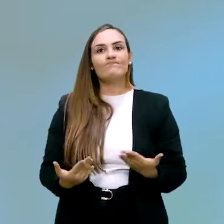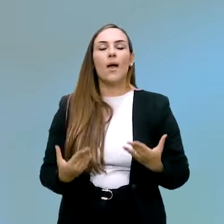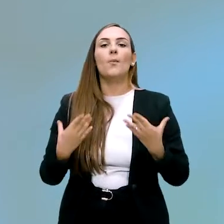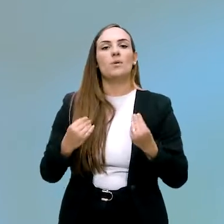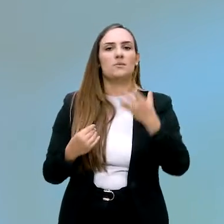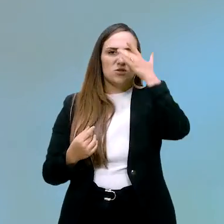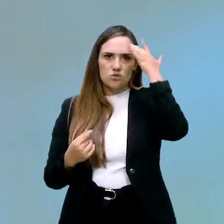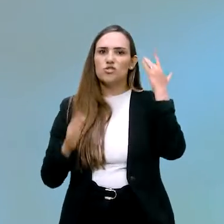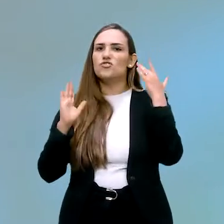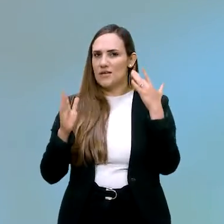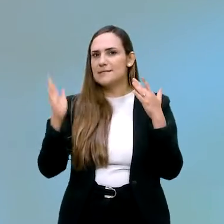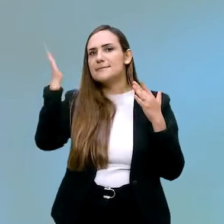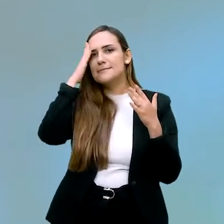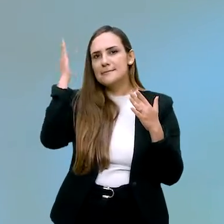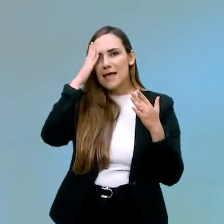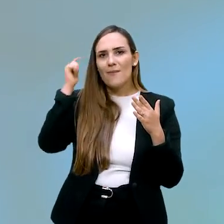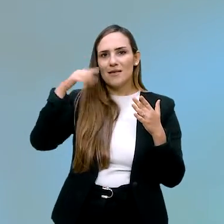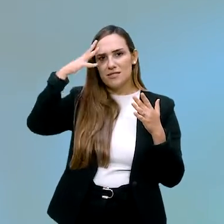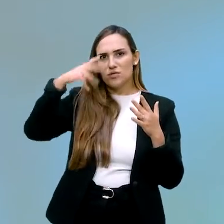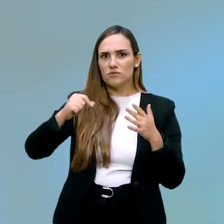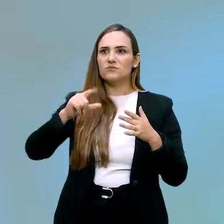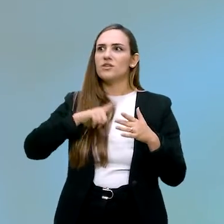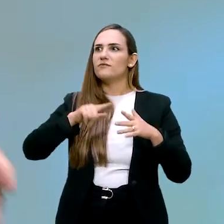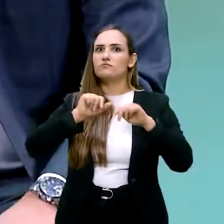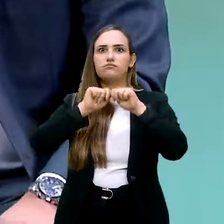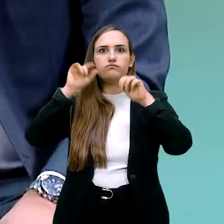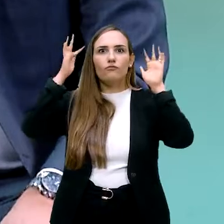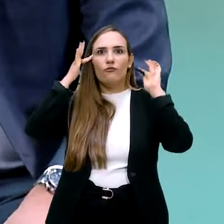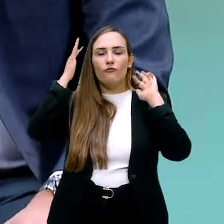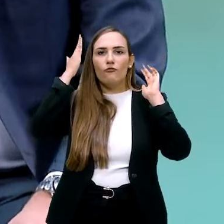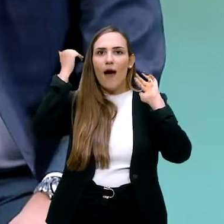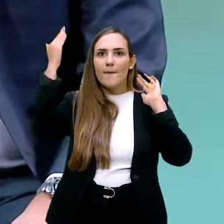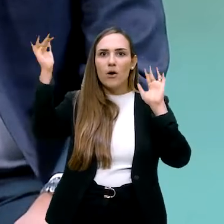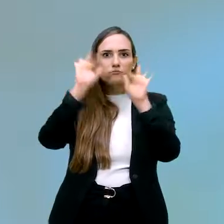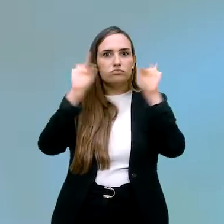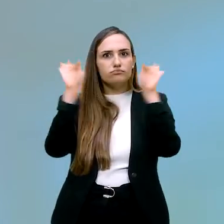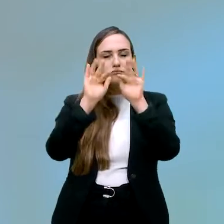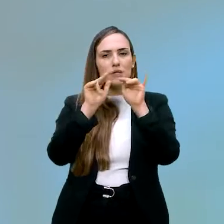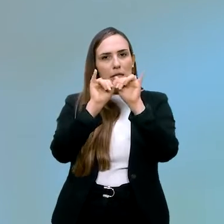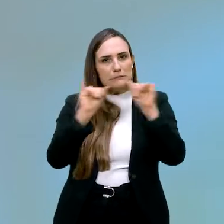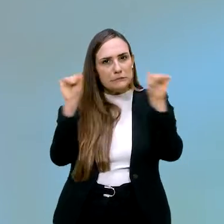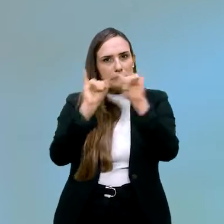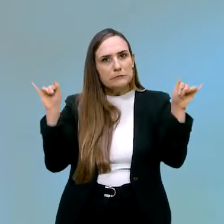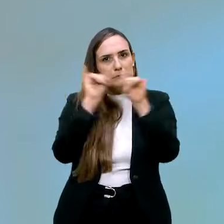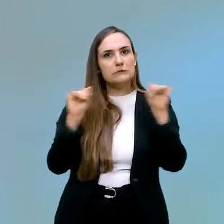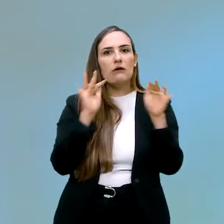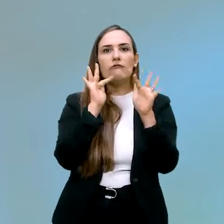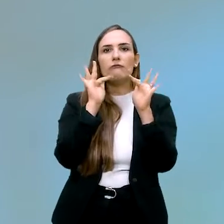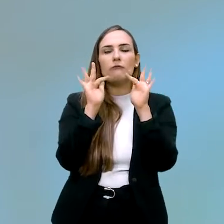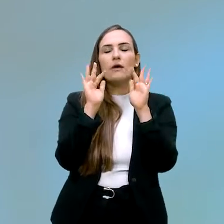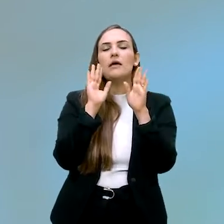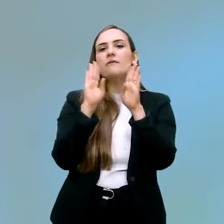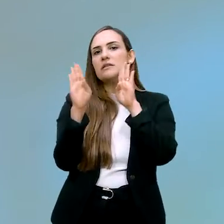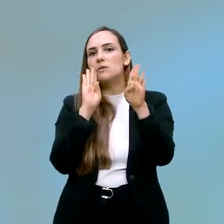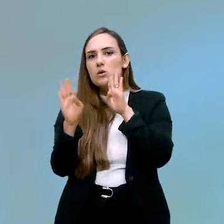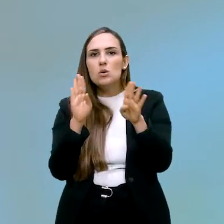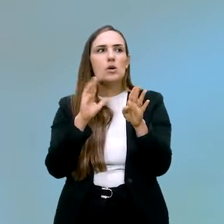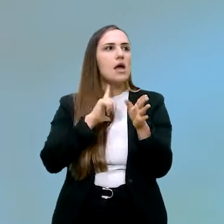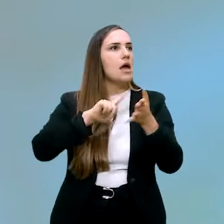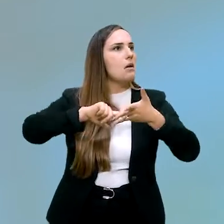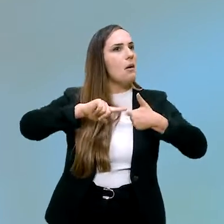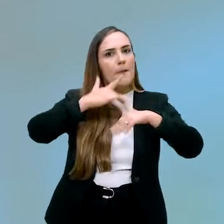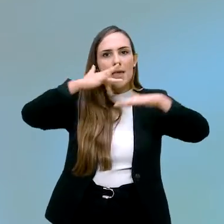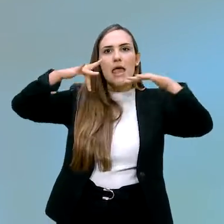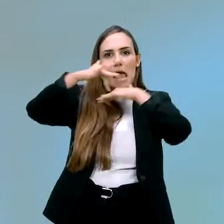verdade, ouviu falar sobre essa decisão do STJ, teve muita repercussão, tanto na mídia quanto nas redes sociais, e também são vários os usuários dos planos de saúde